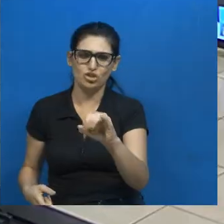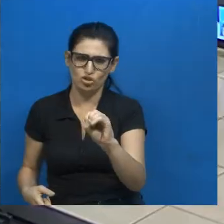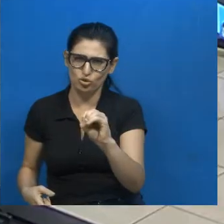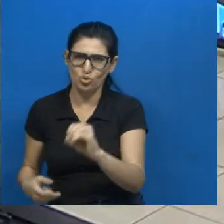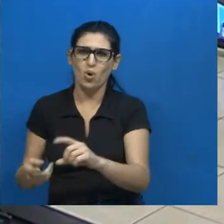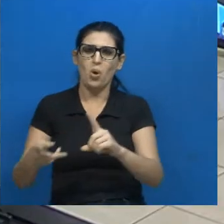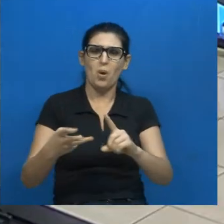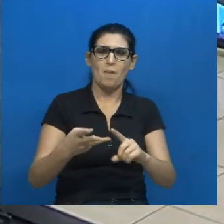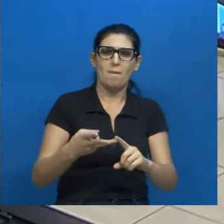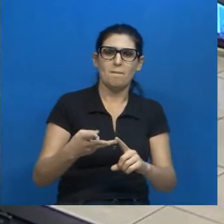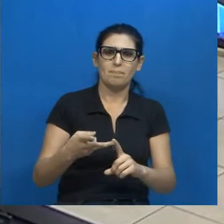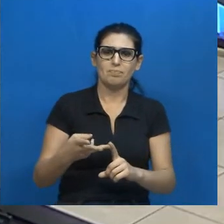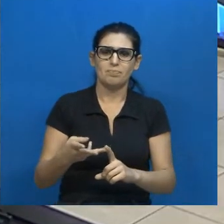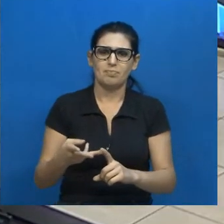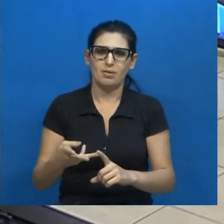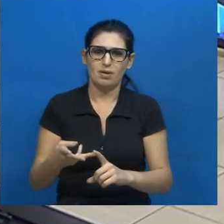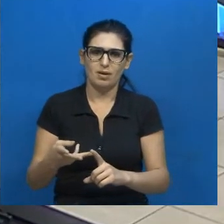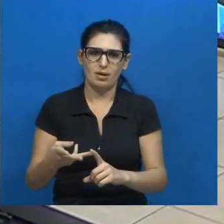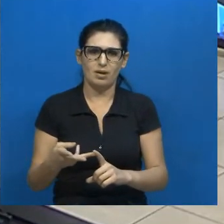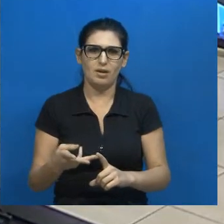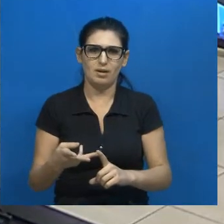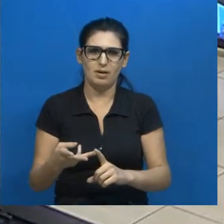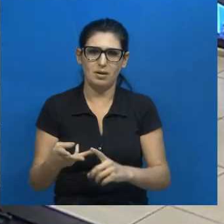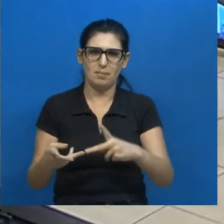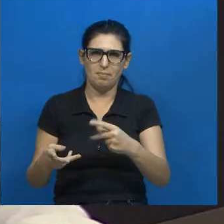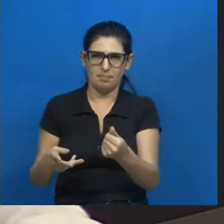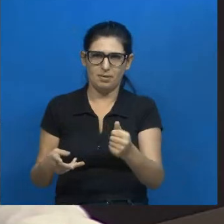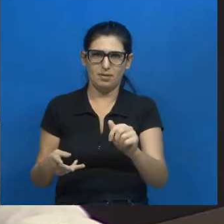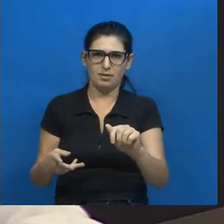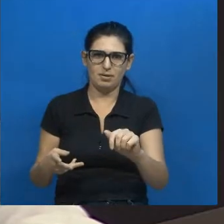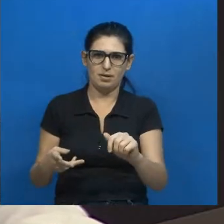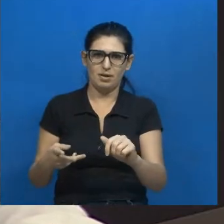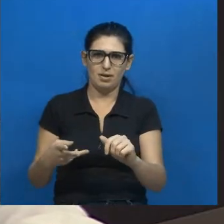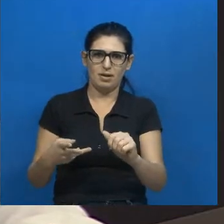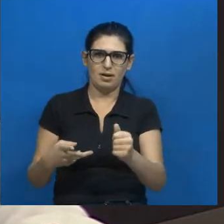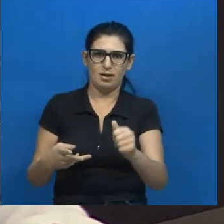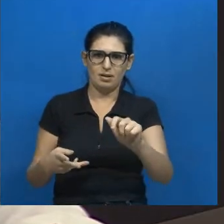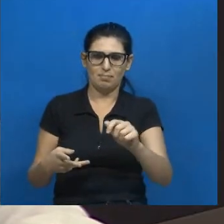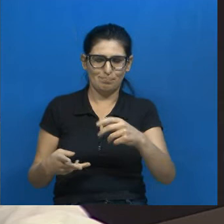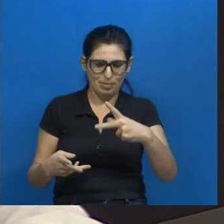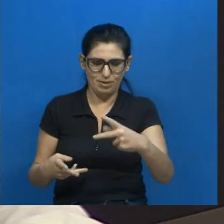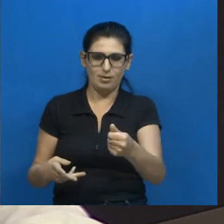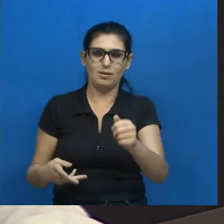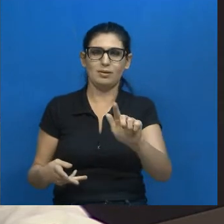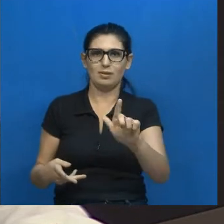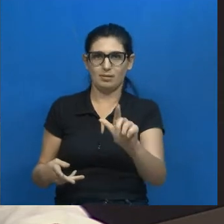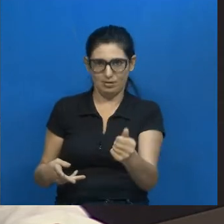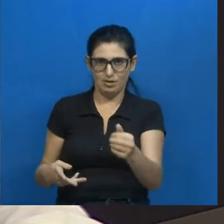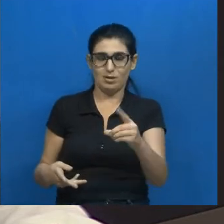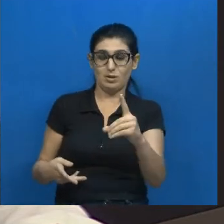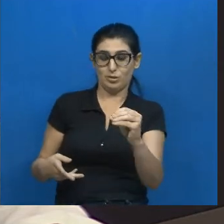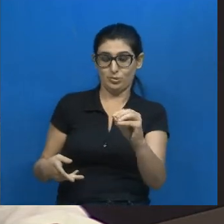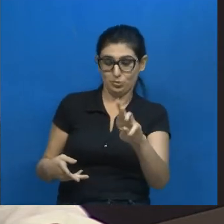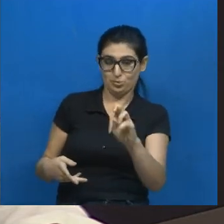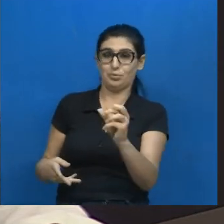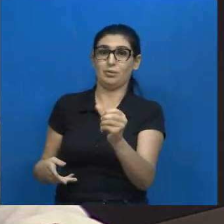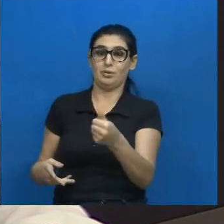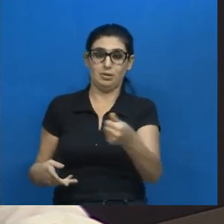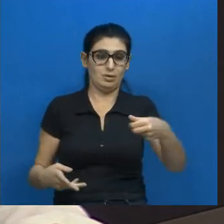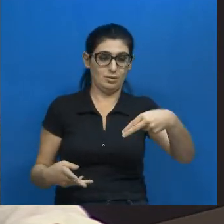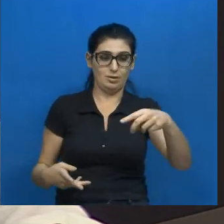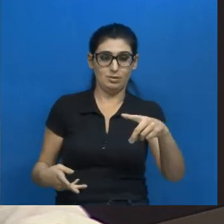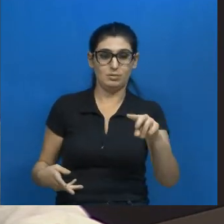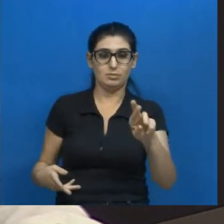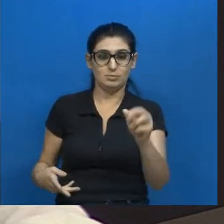outros bairros, Teodoro Rezende, que a gente está pedindo um ônibus ali, e eu tenho certeza que essas mudanças não vão atender o anseio